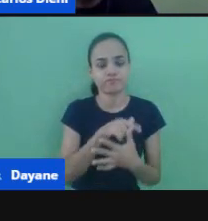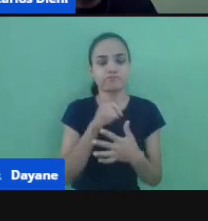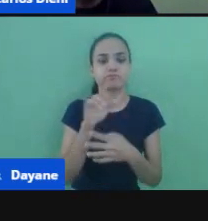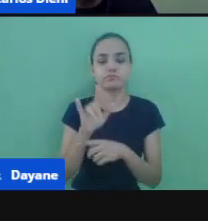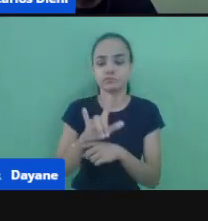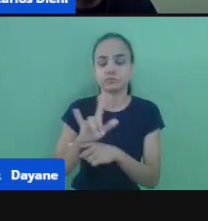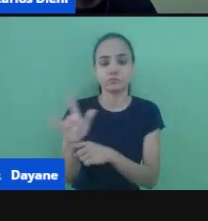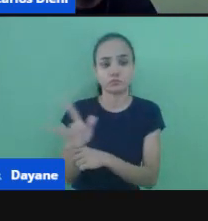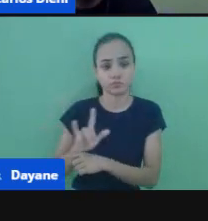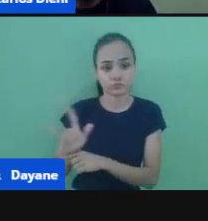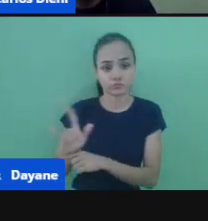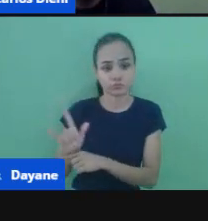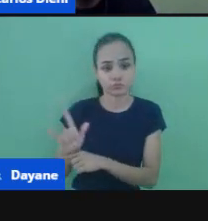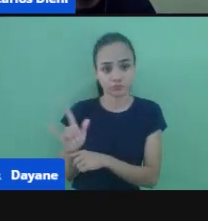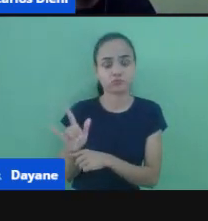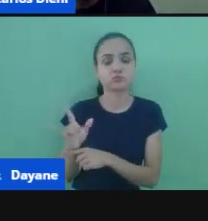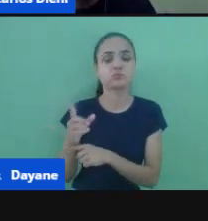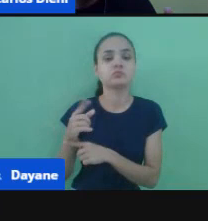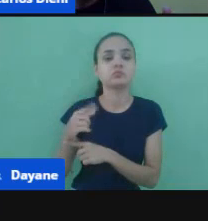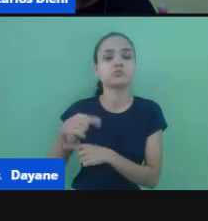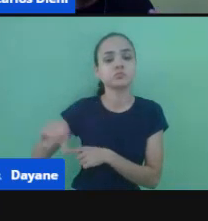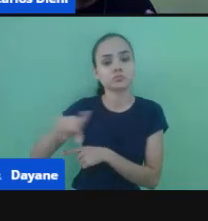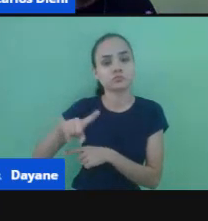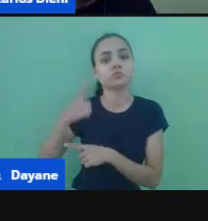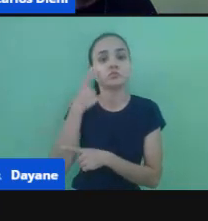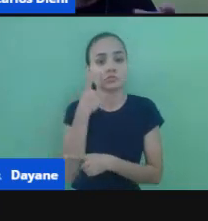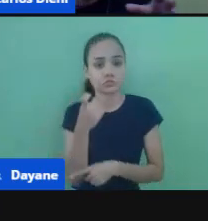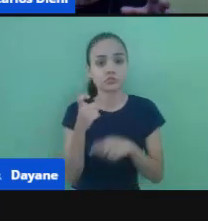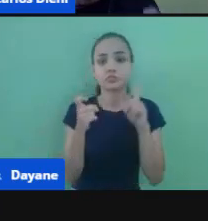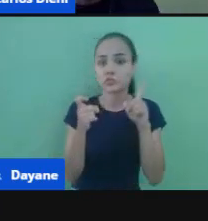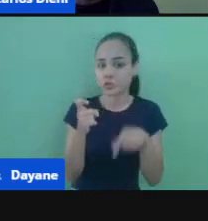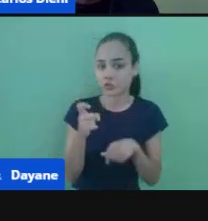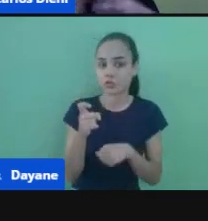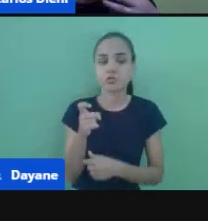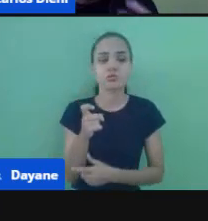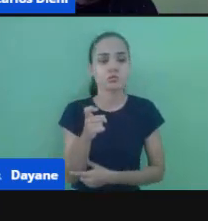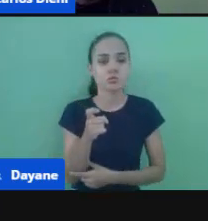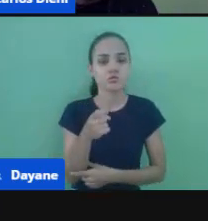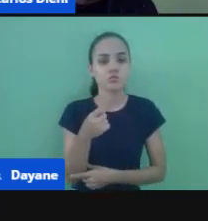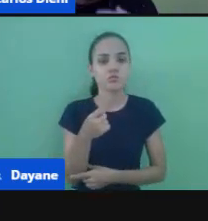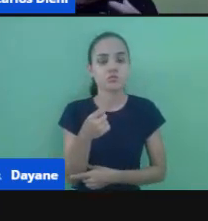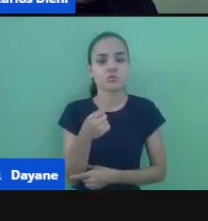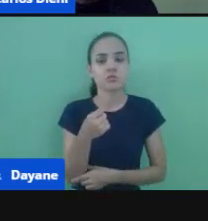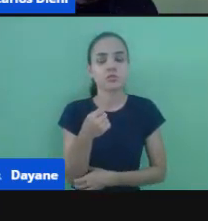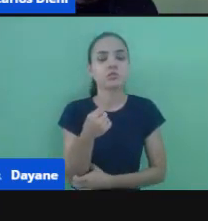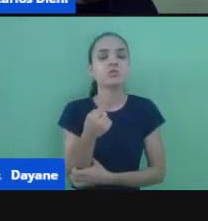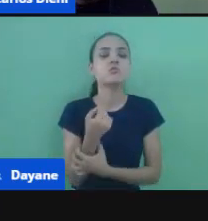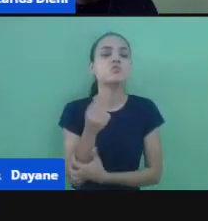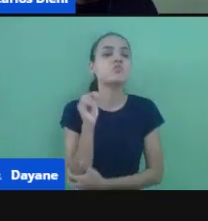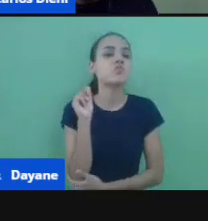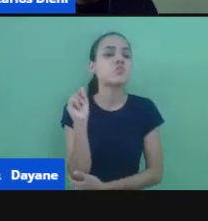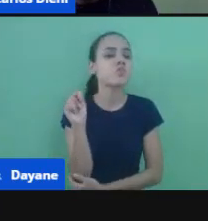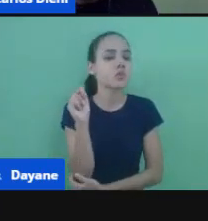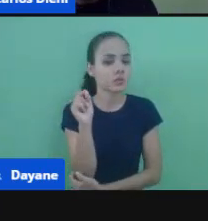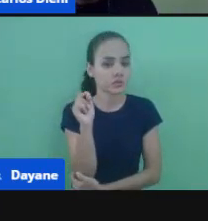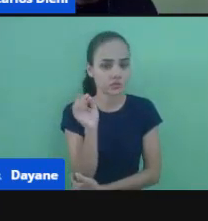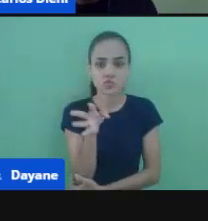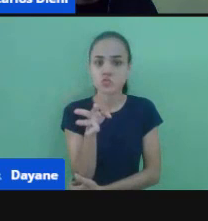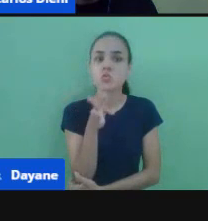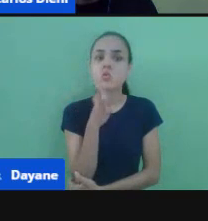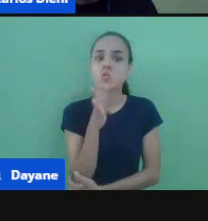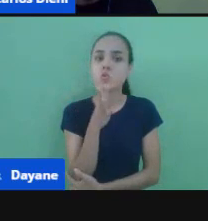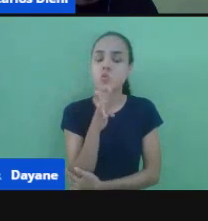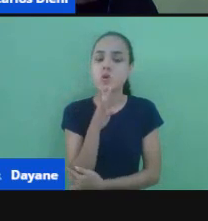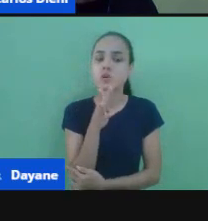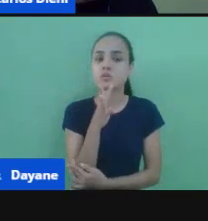ser interessantes para a gente onde? Eles vão ser interessantes para a gente conhecer e ampliar um pouco mais o conceito